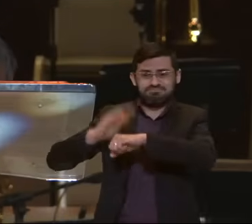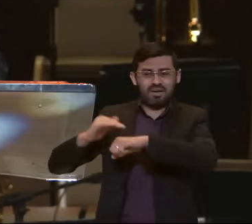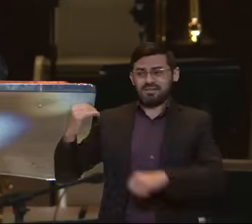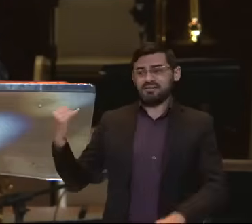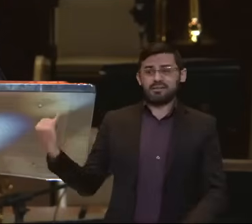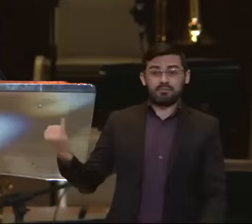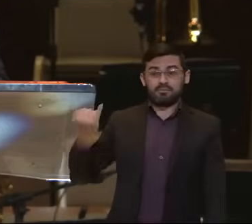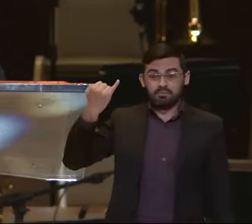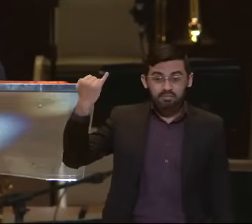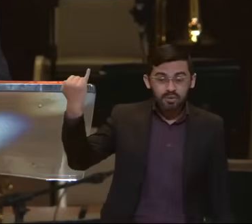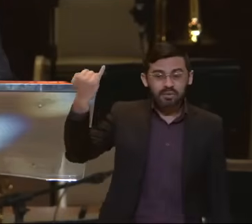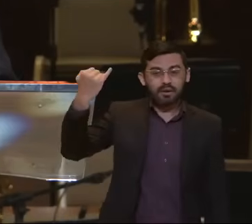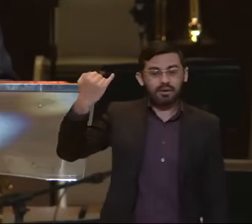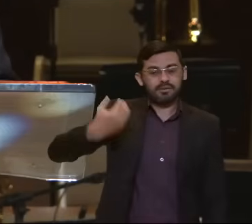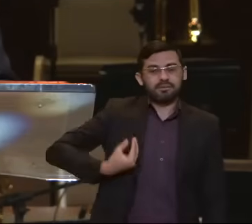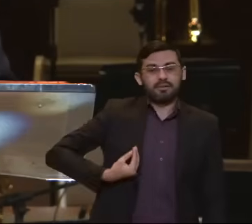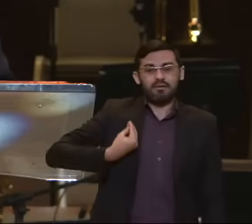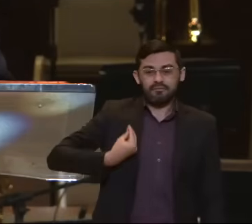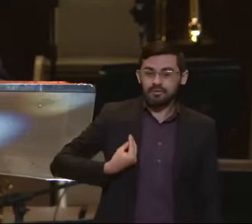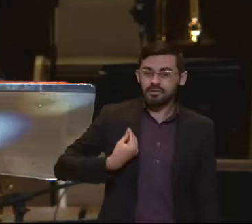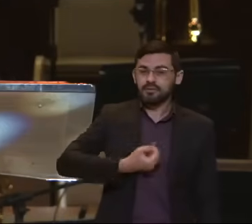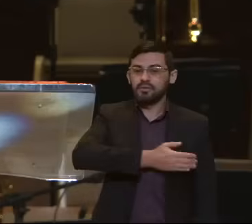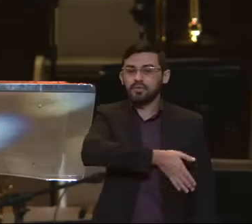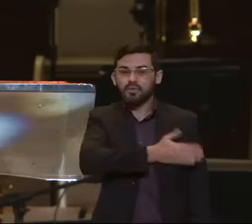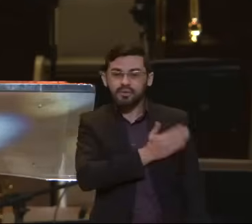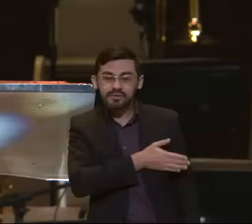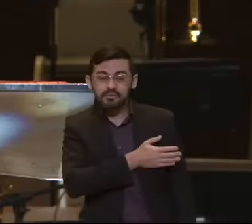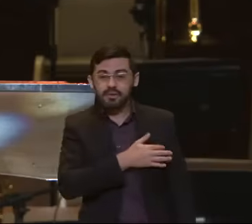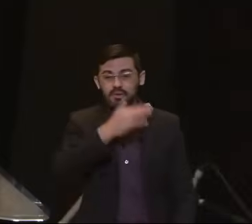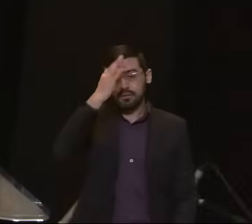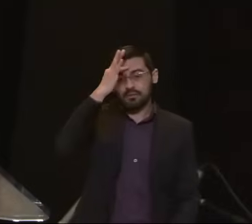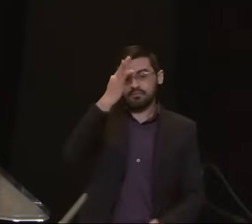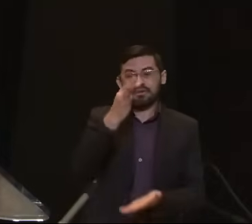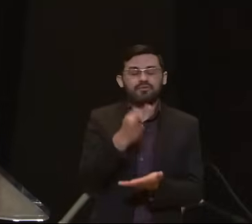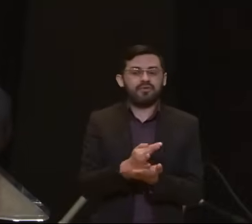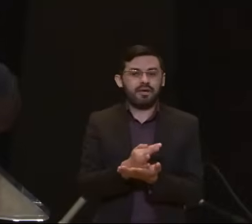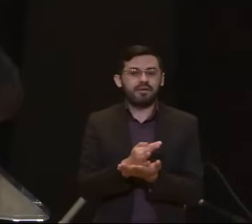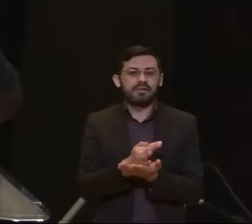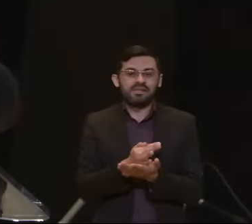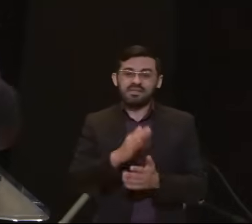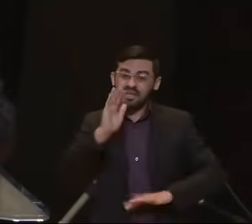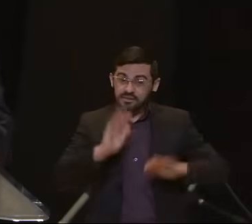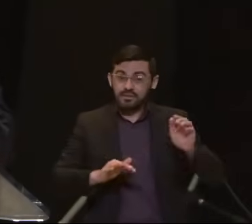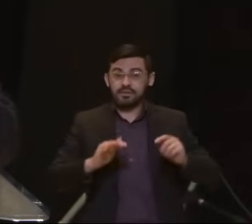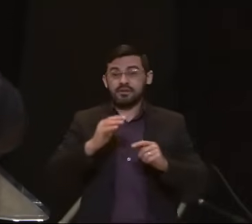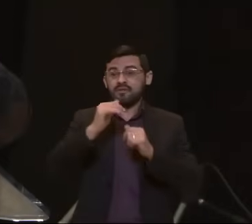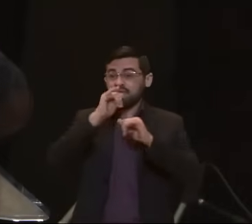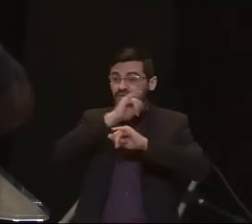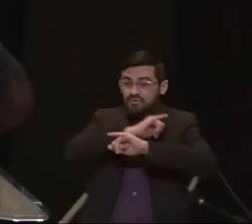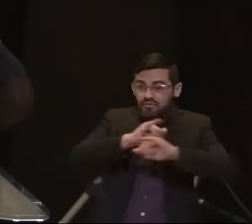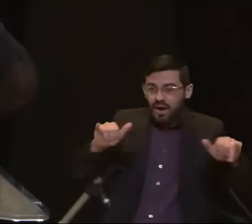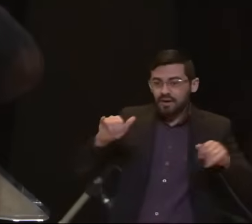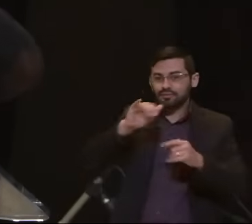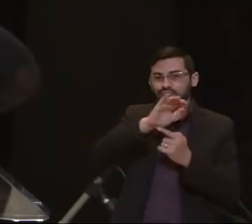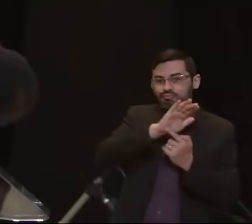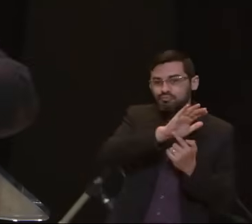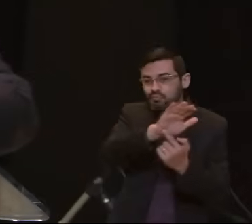maior tesouro no seu coração, é uma fé que, ainda que seja professa, ainda que